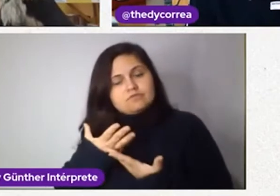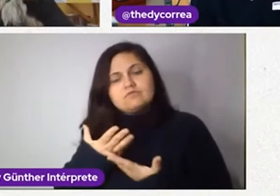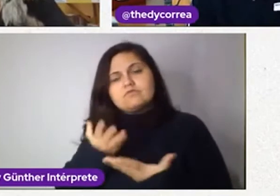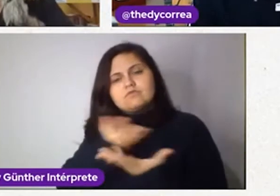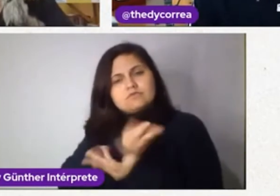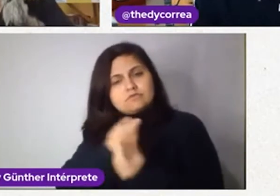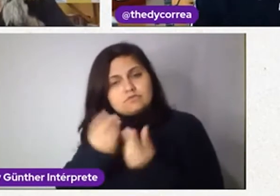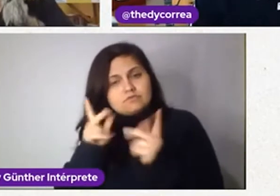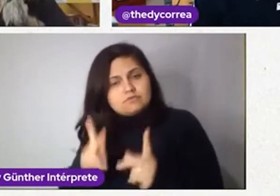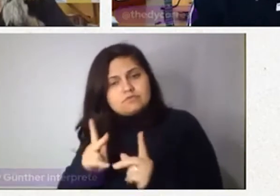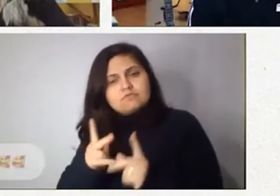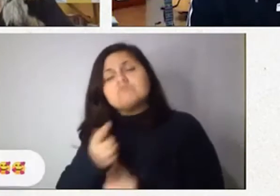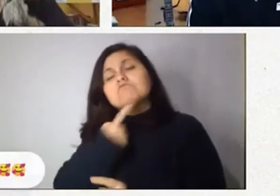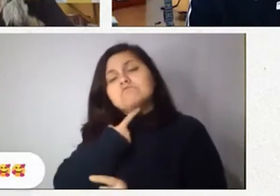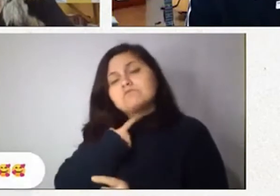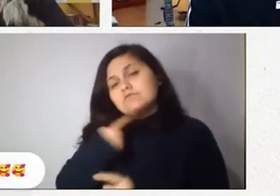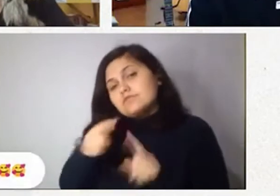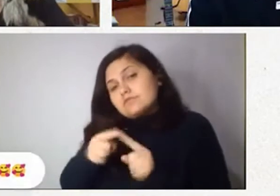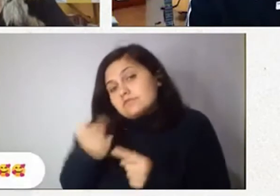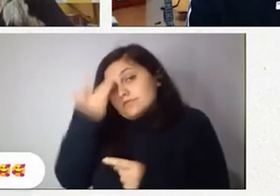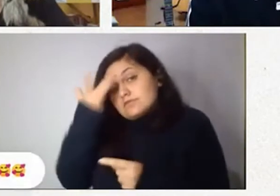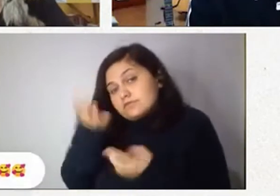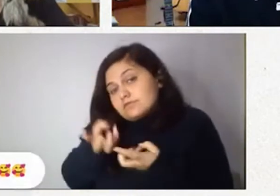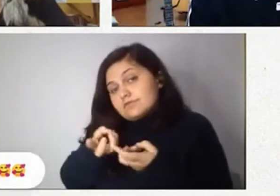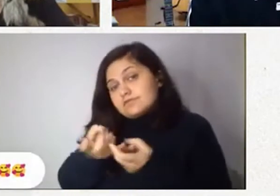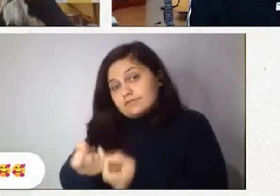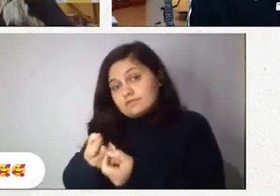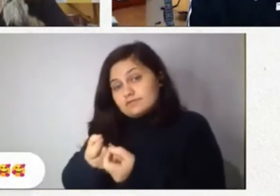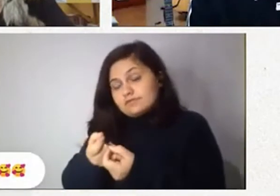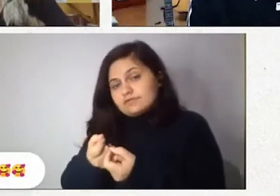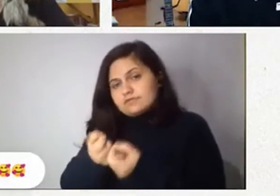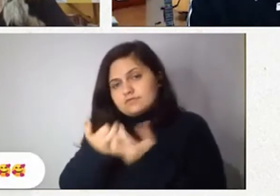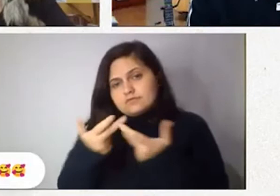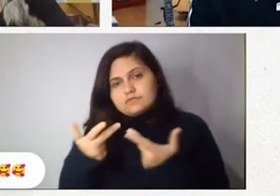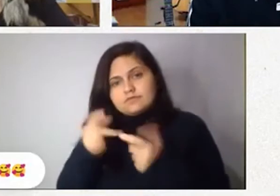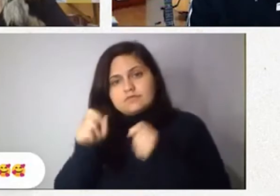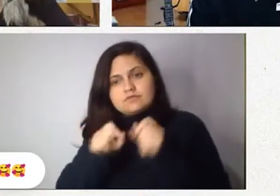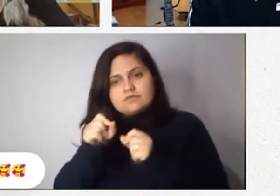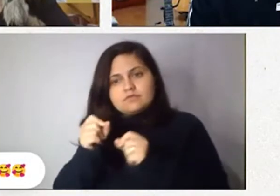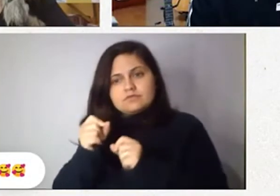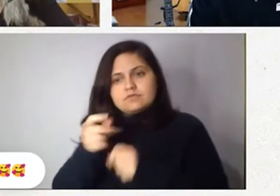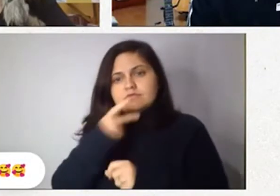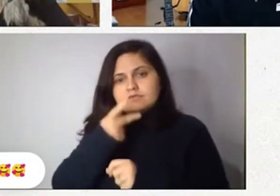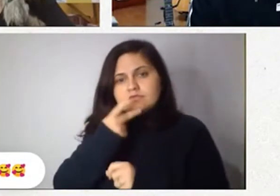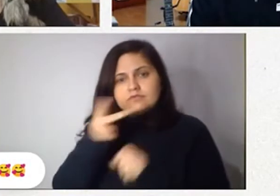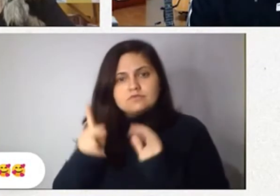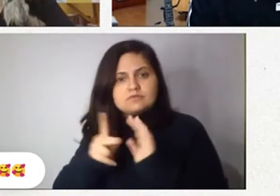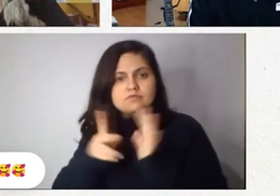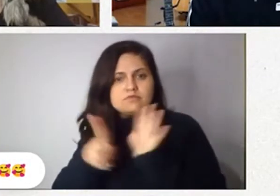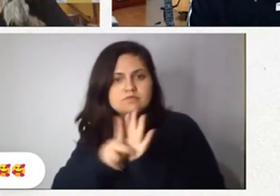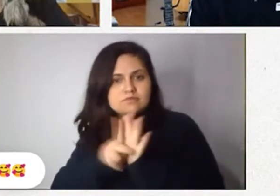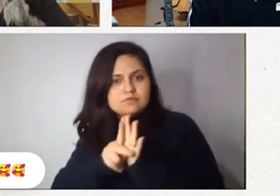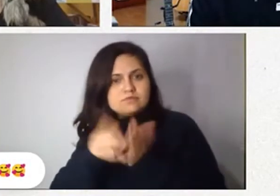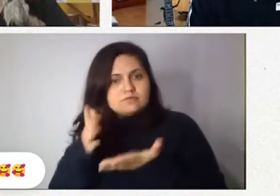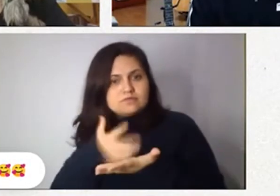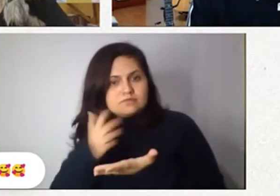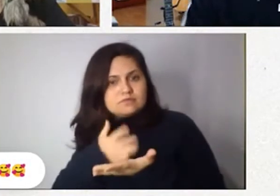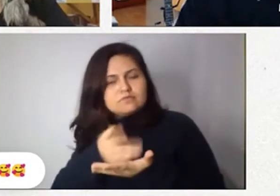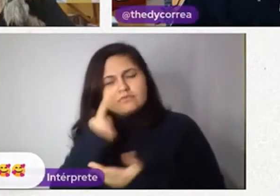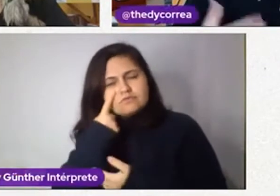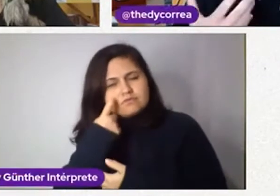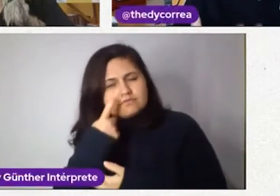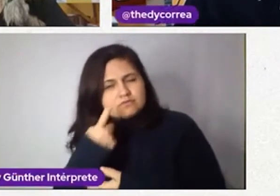gente que gosta, mas não sabe o quanto. E uma coisa que me falaram sobre esse livro, que eu achei